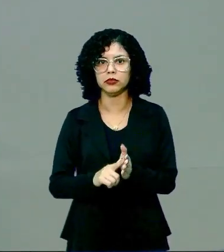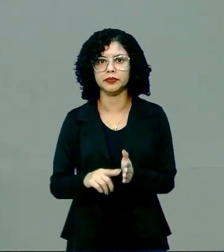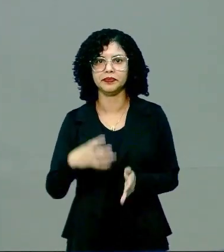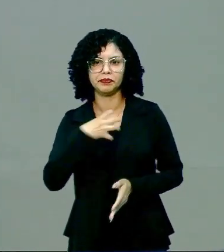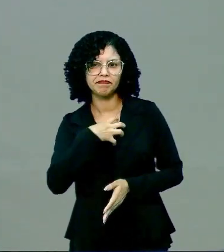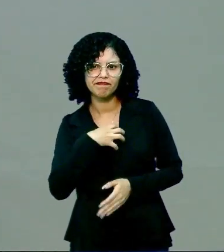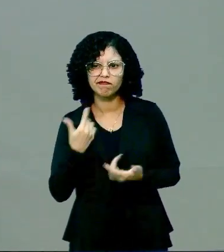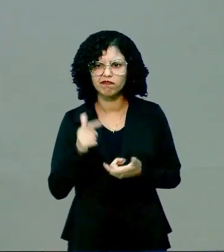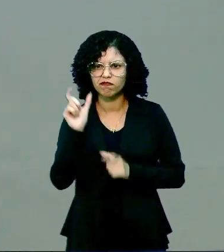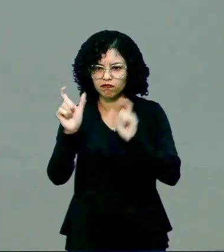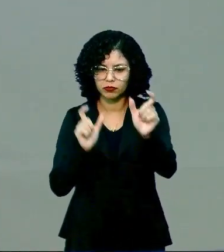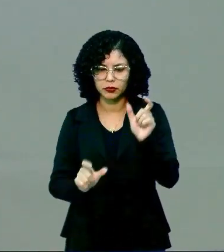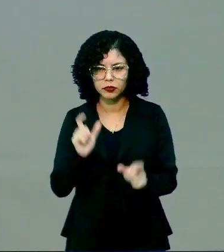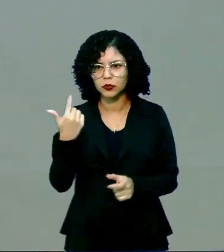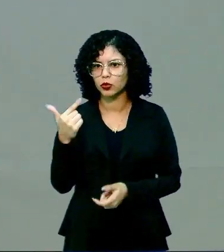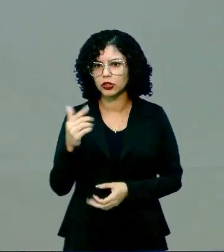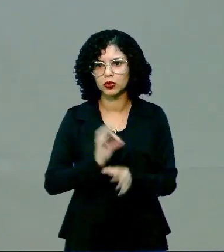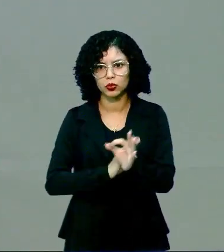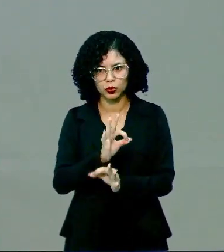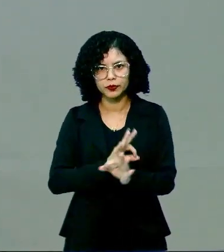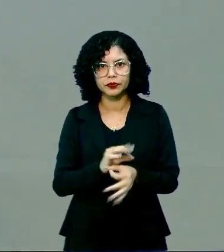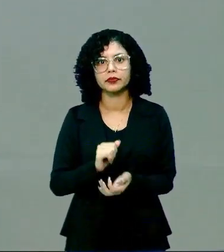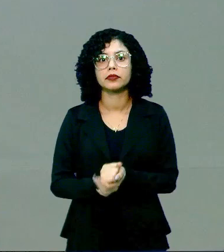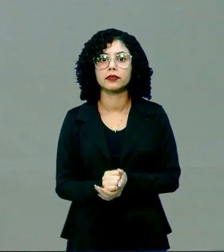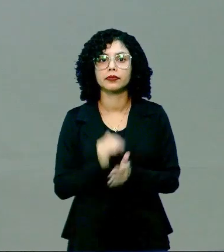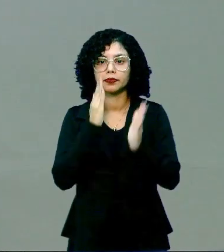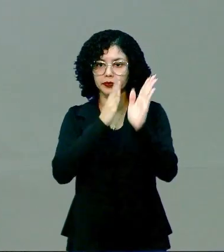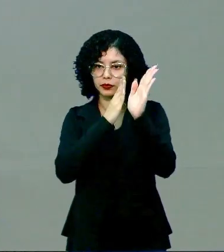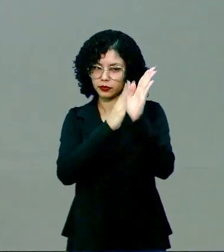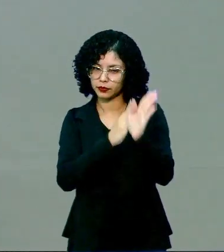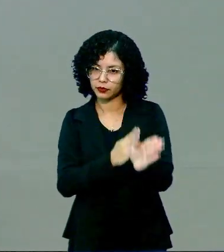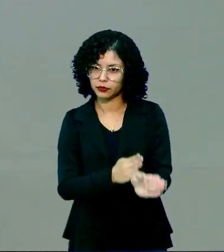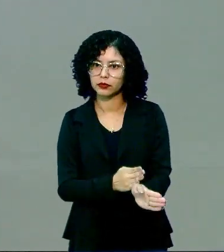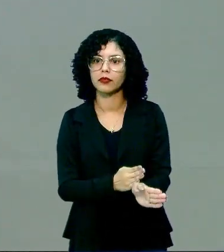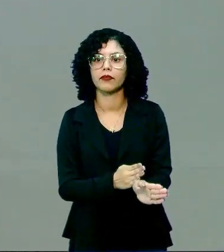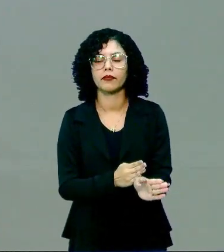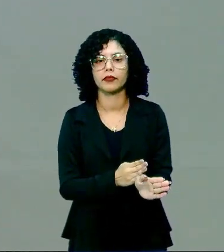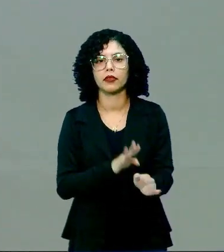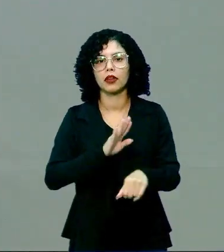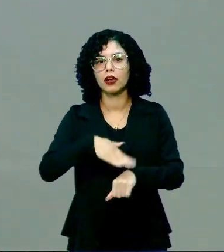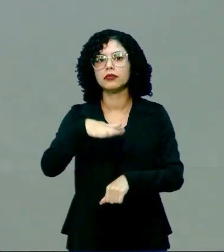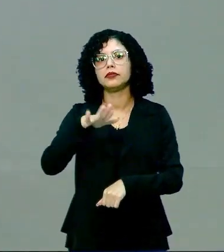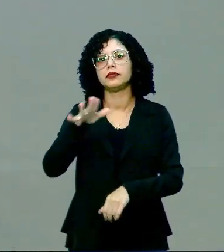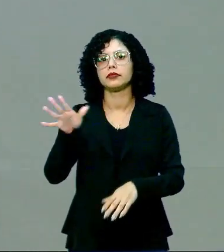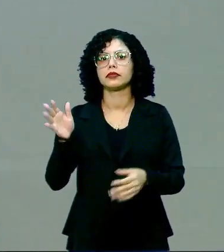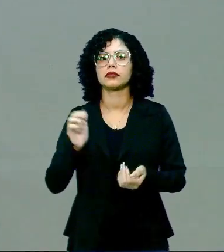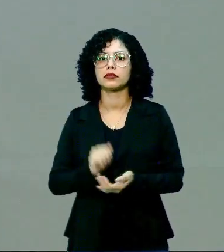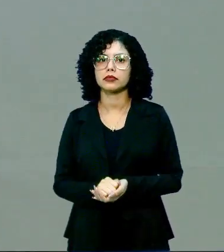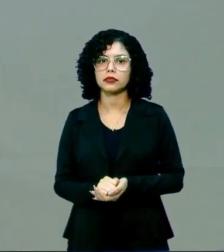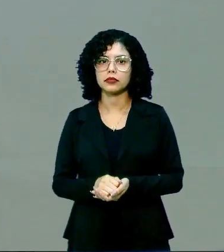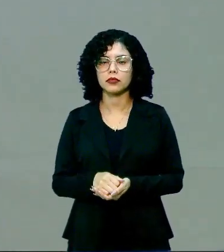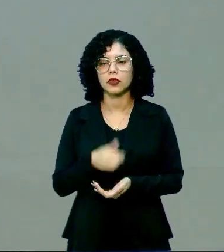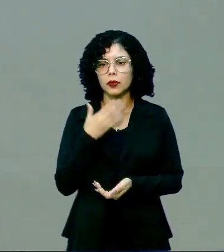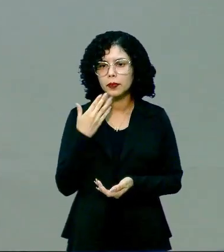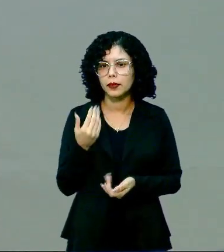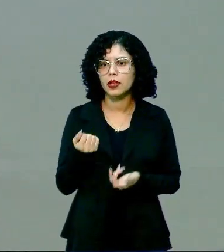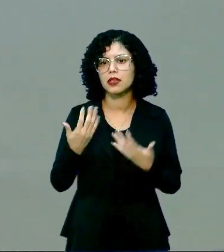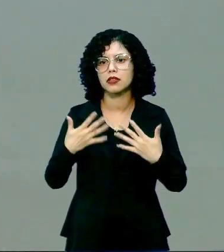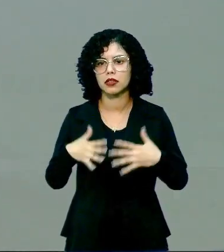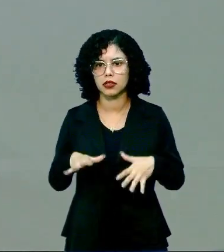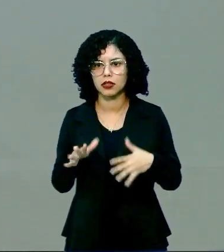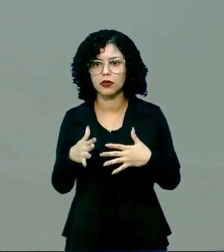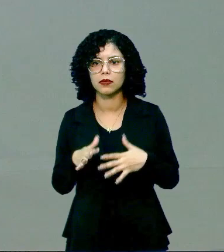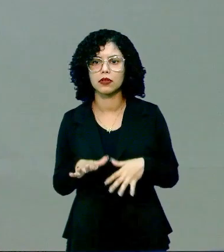sem muita ordem. Eles seguem uma certa ordem de uma maneira mais contida. No entanto, a